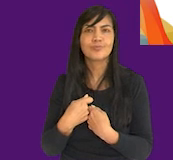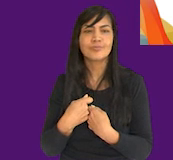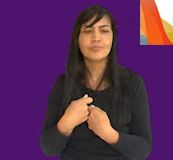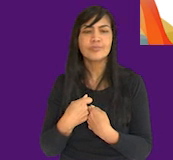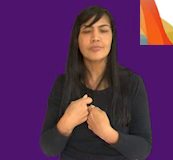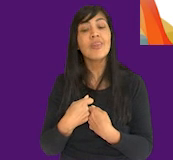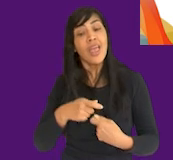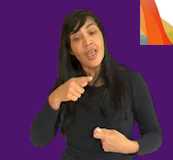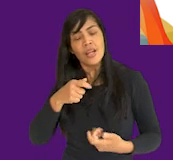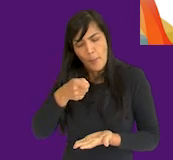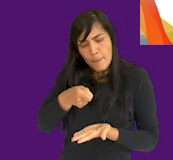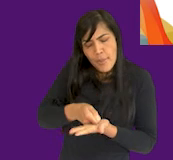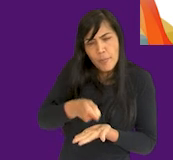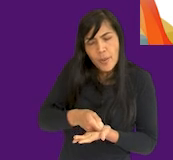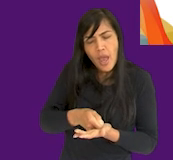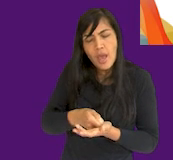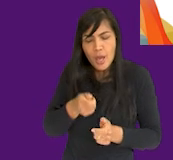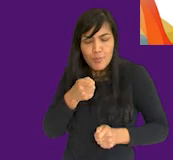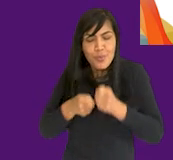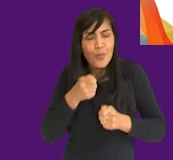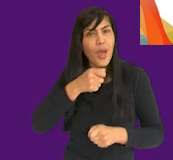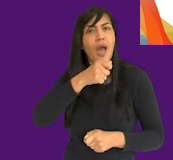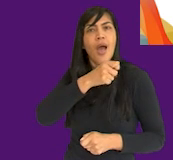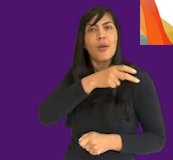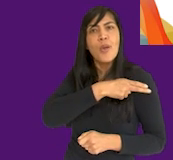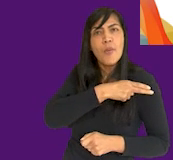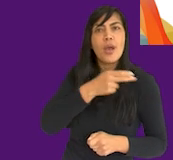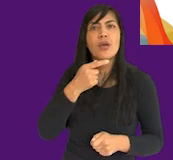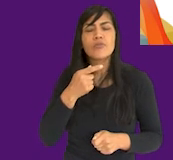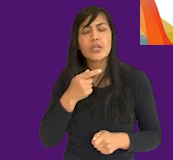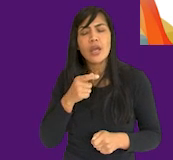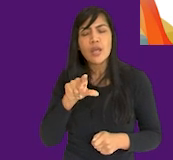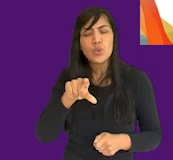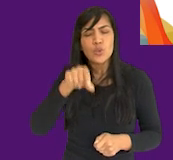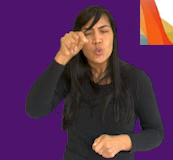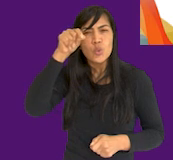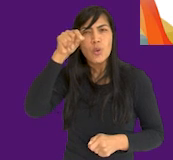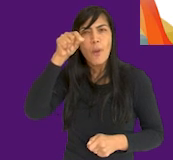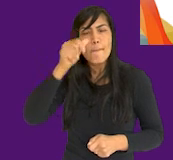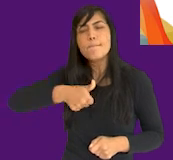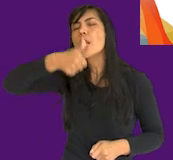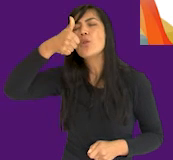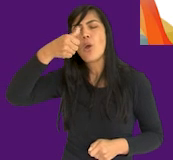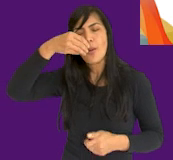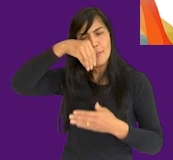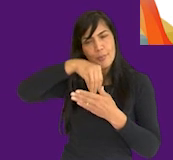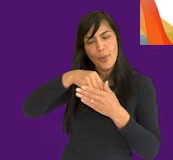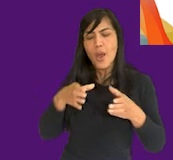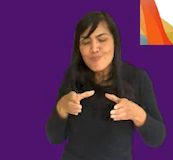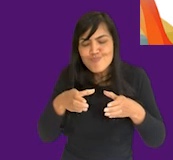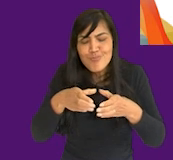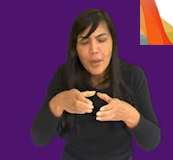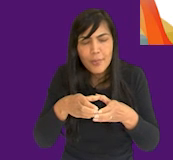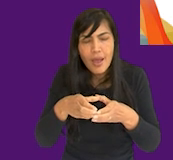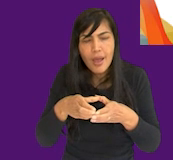nem se o eles exigem que o E também estranham o melhor deles dessas